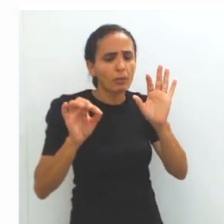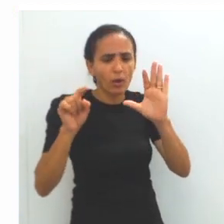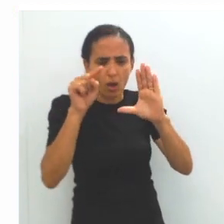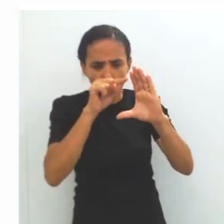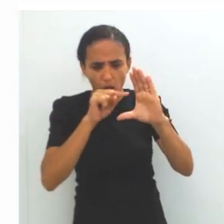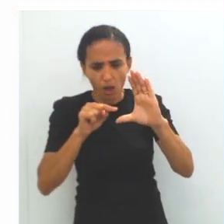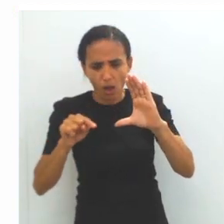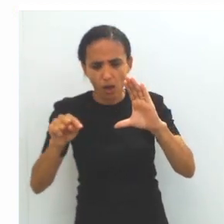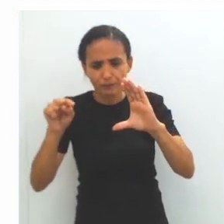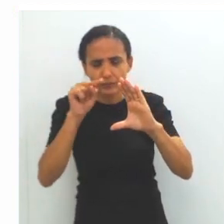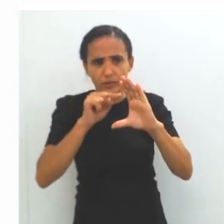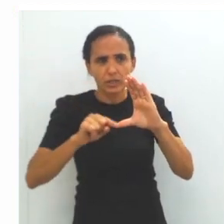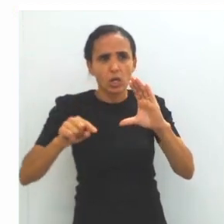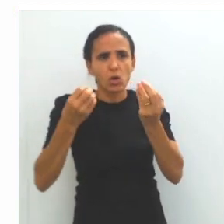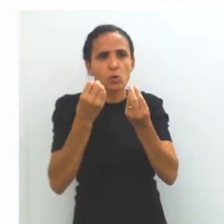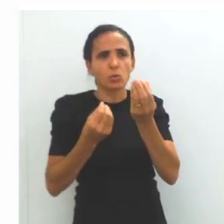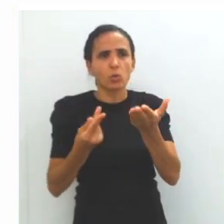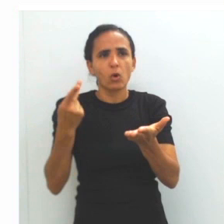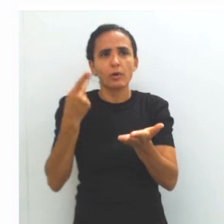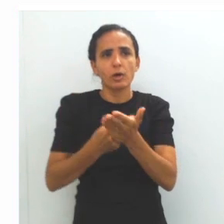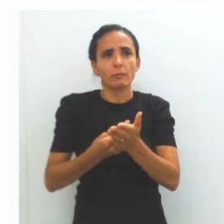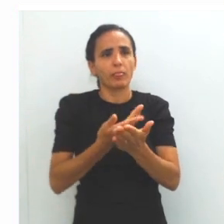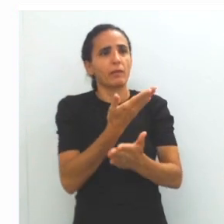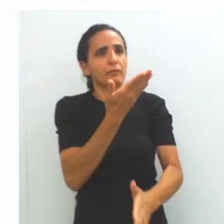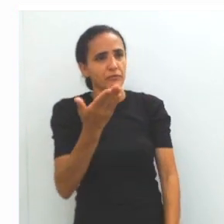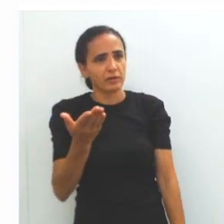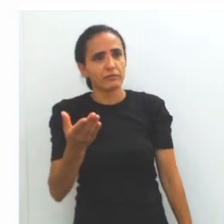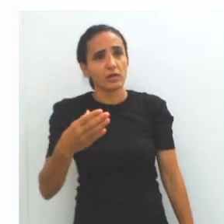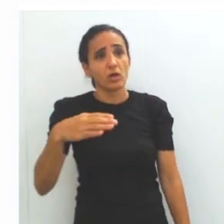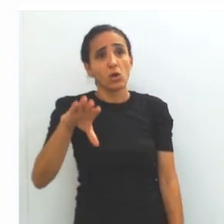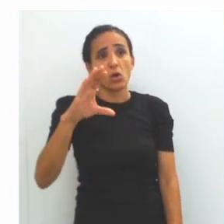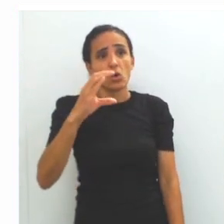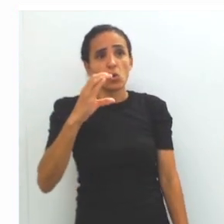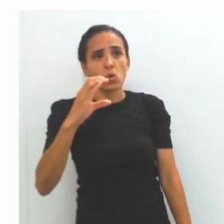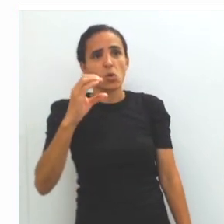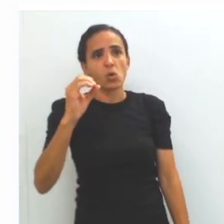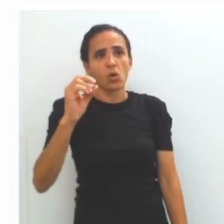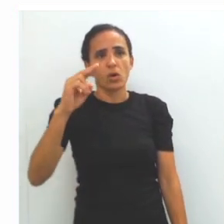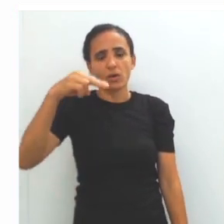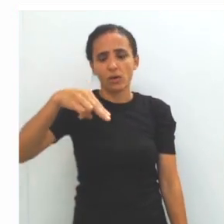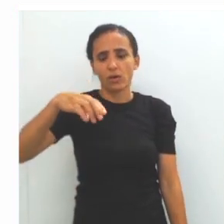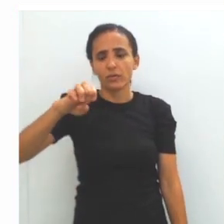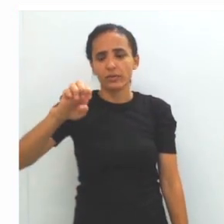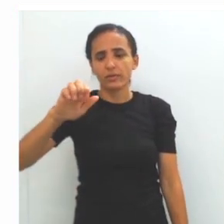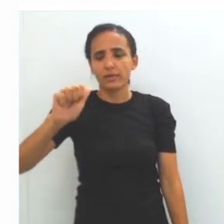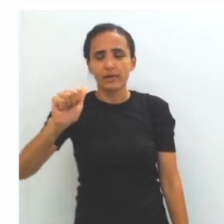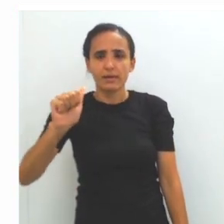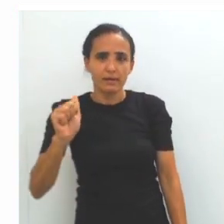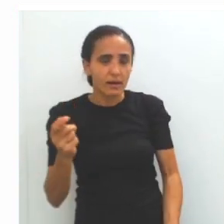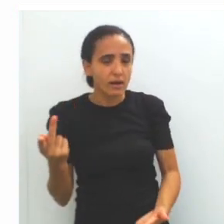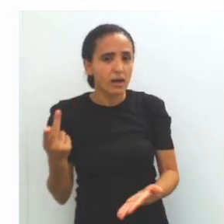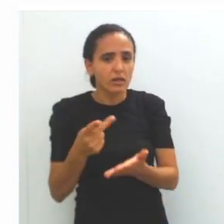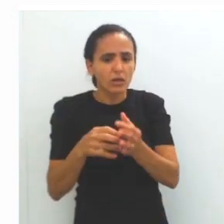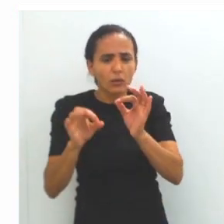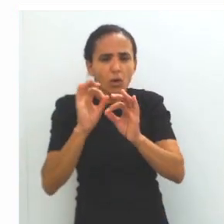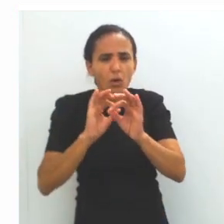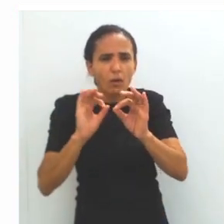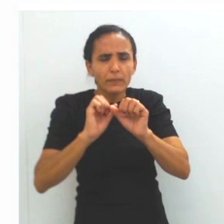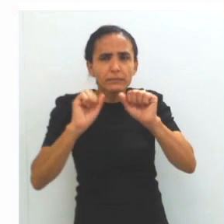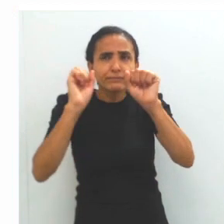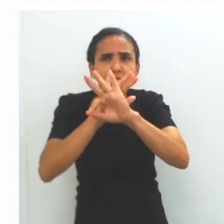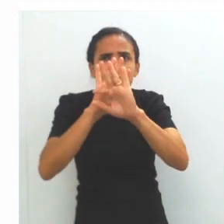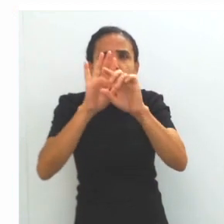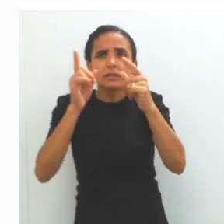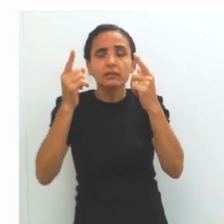chamar cobertura de córnea. Não esquece, córnea é uma membrana transparente que fica